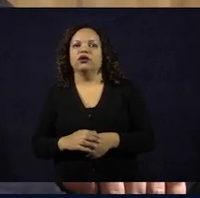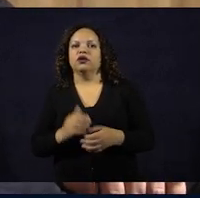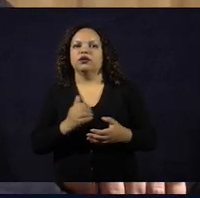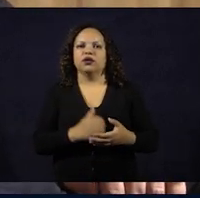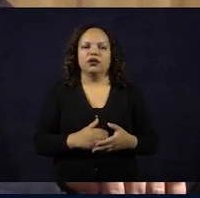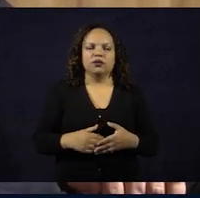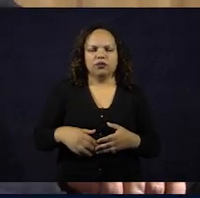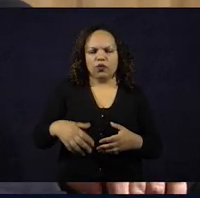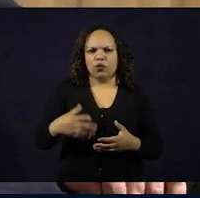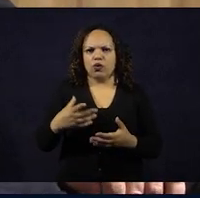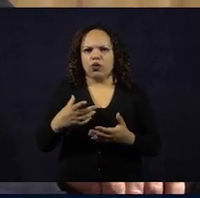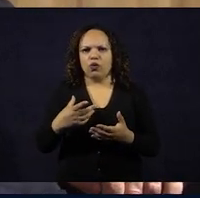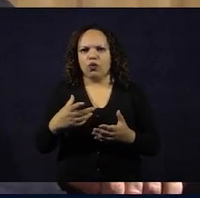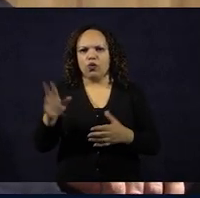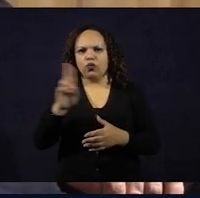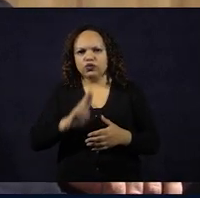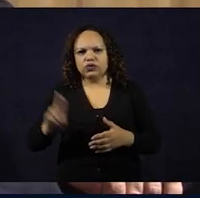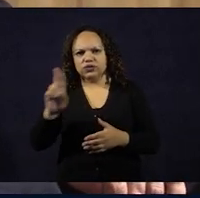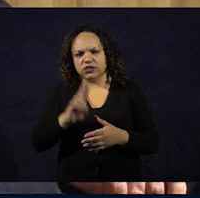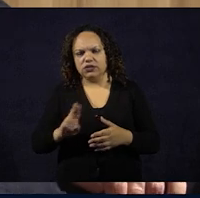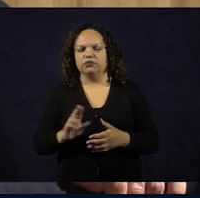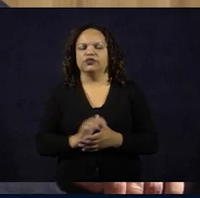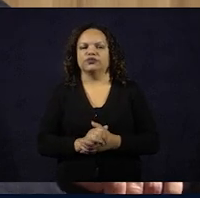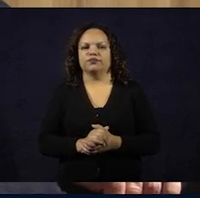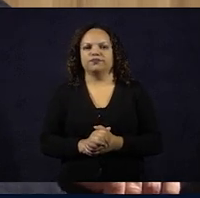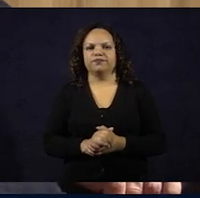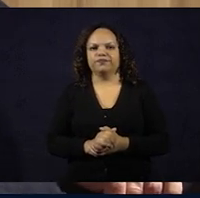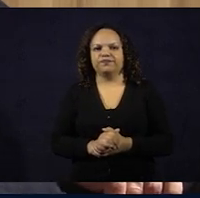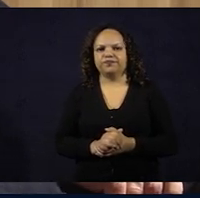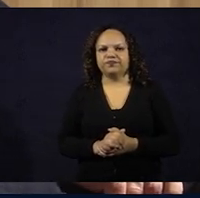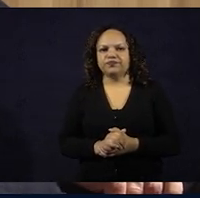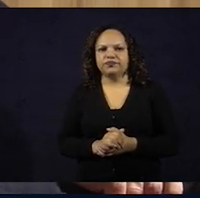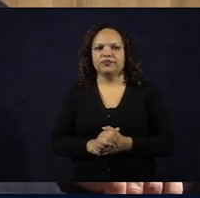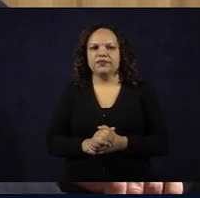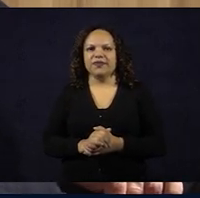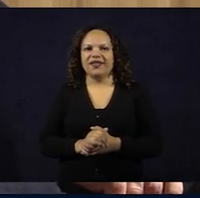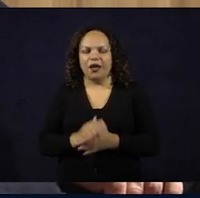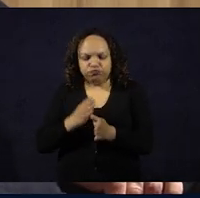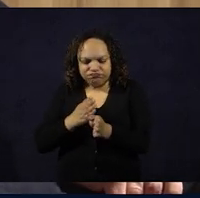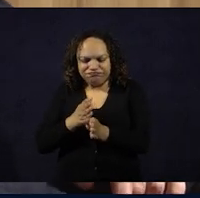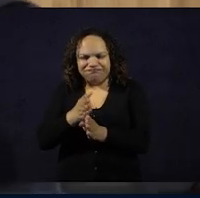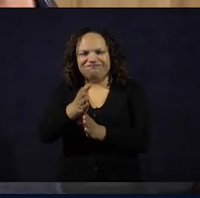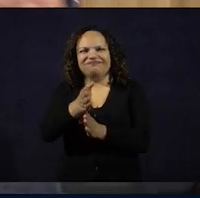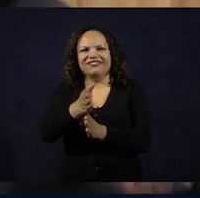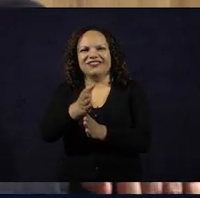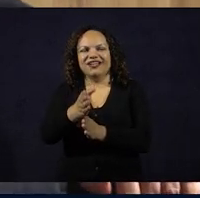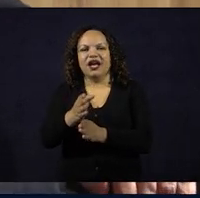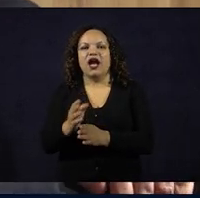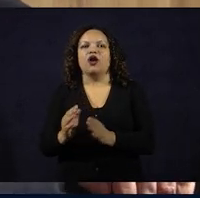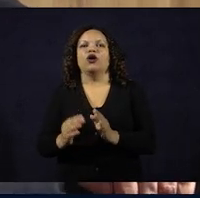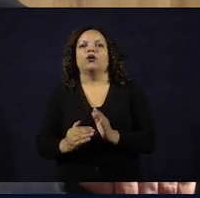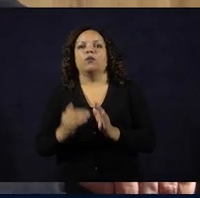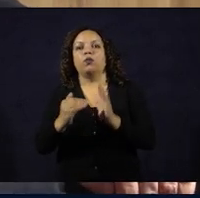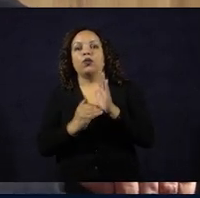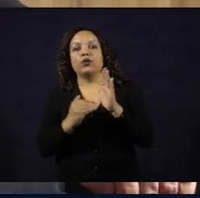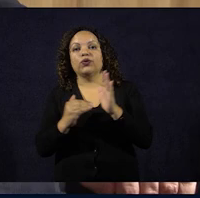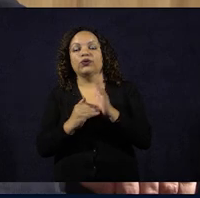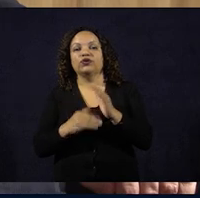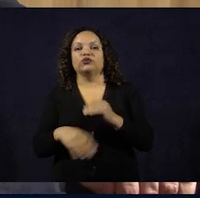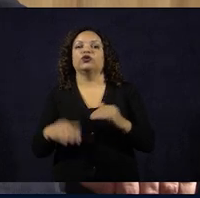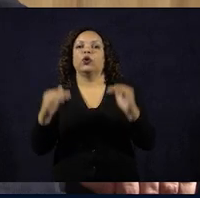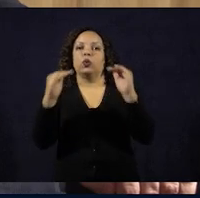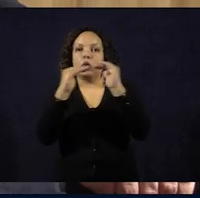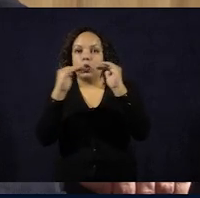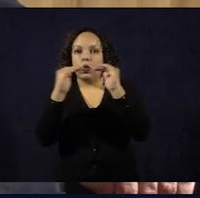levam a gente a consumir ali a nossa operação então é nessa linha mesmo do Gilberto agora última coisa que